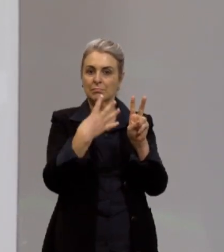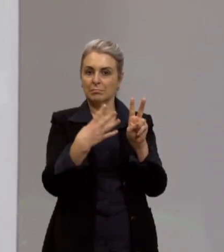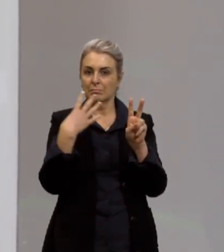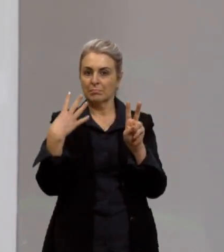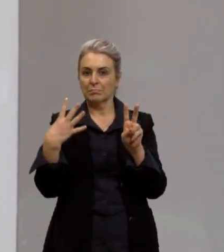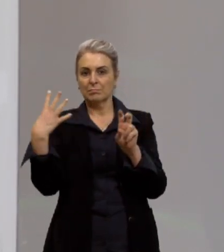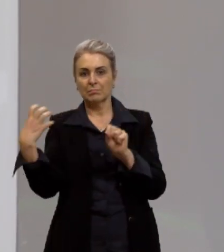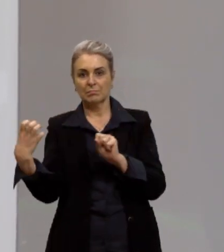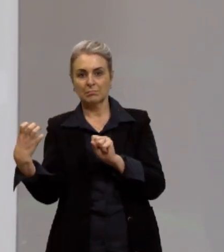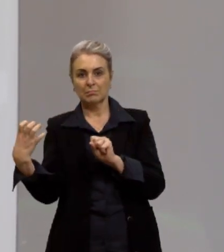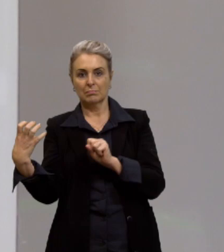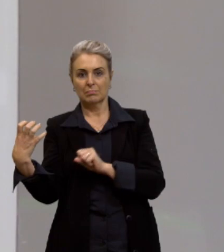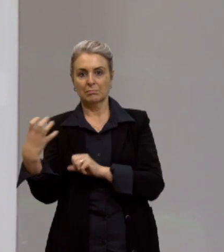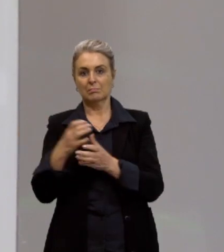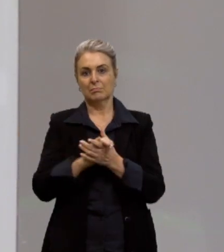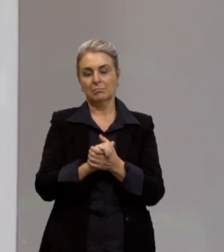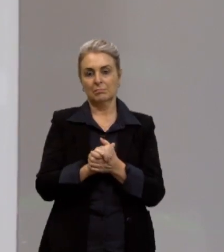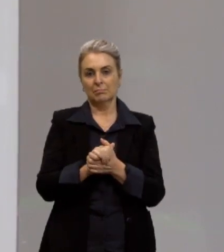1.444.